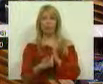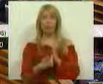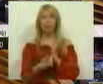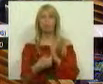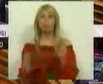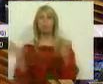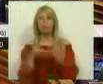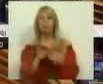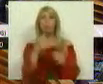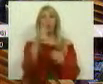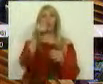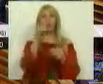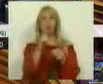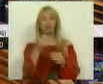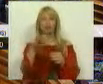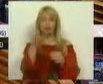respectivamente do Bloco de Esquerda e do